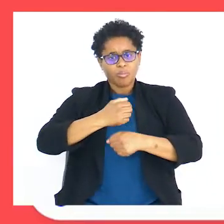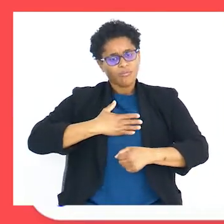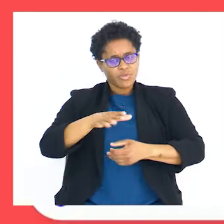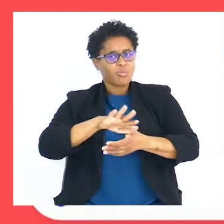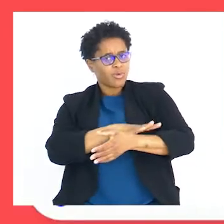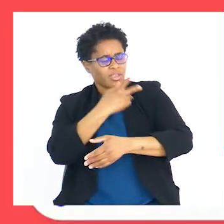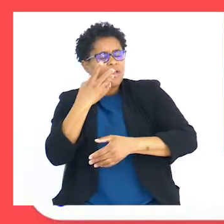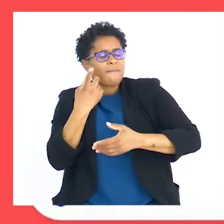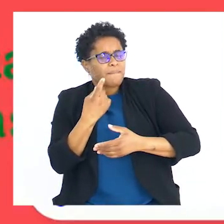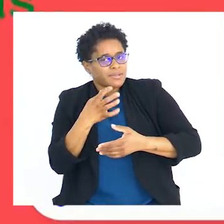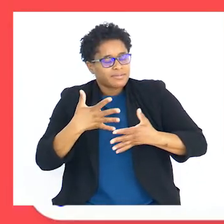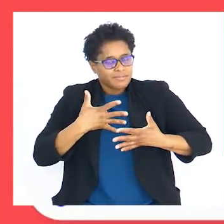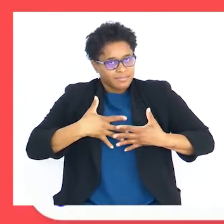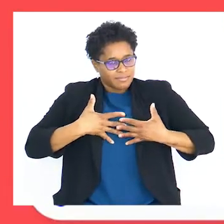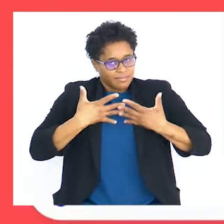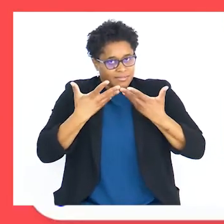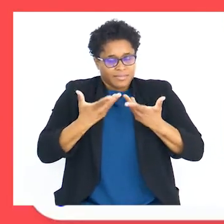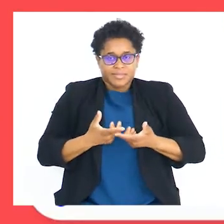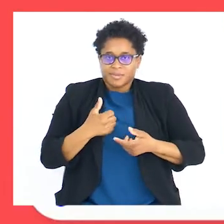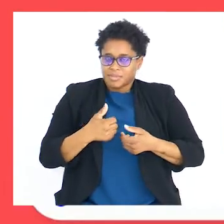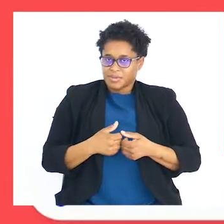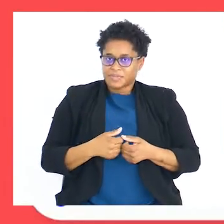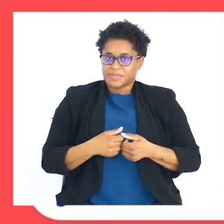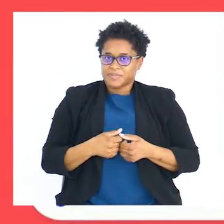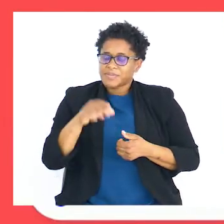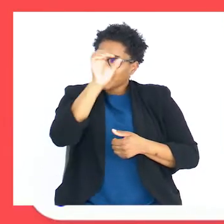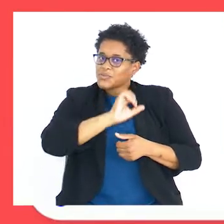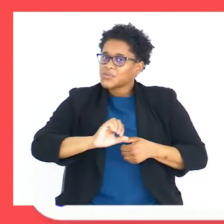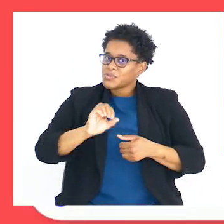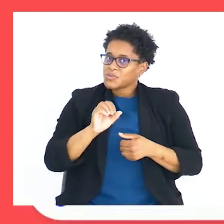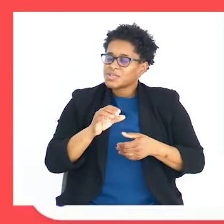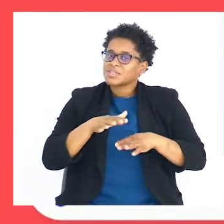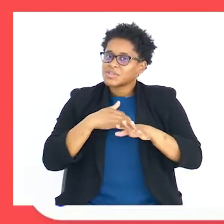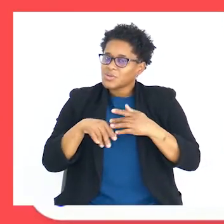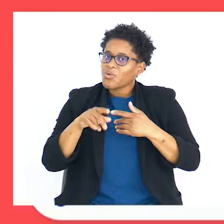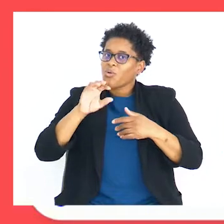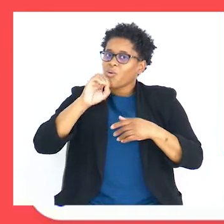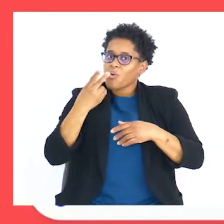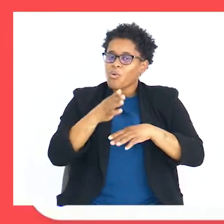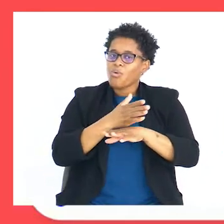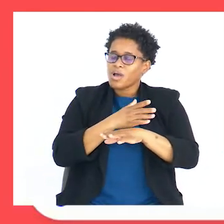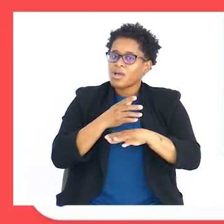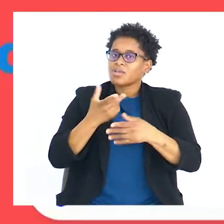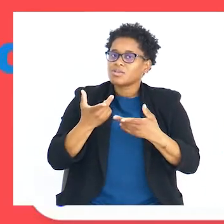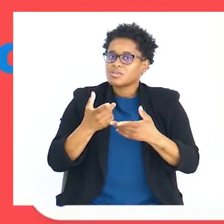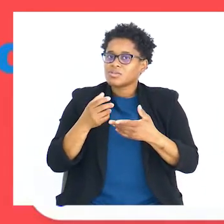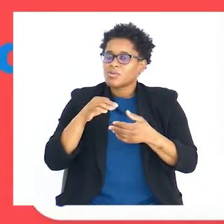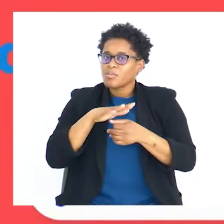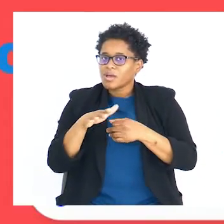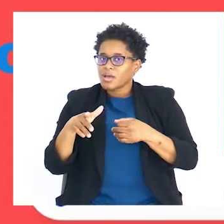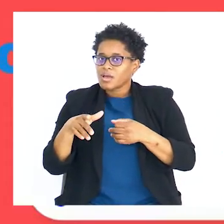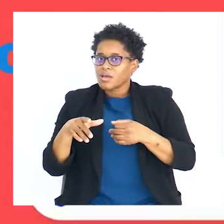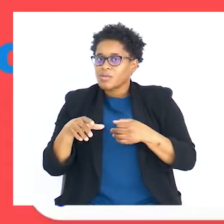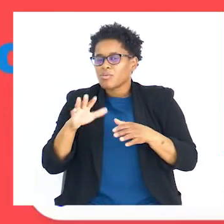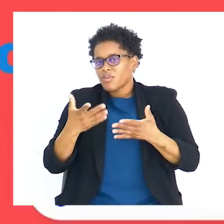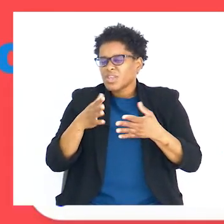precisa de inspiração que lhe vem da vida, das suas sensações, boas ou más. Por vezes, o